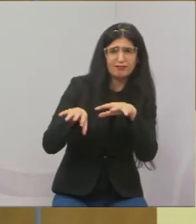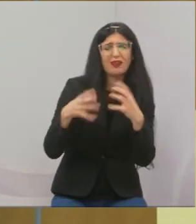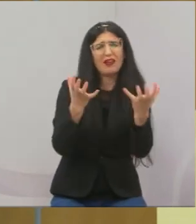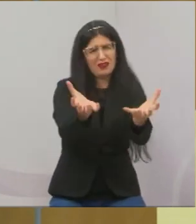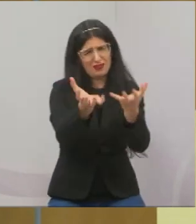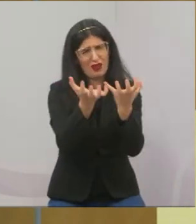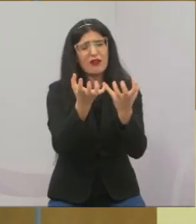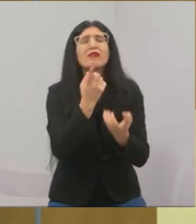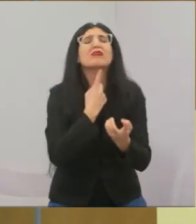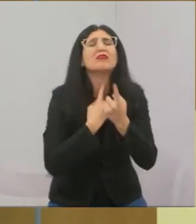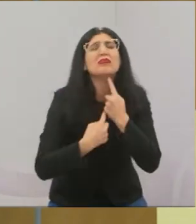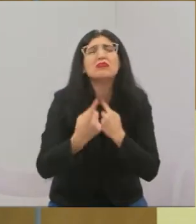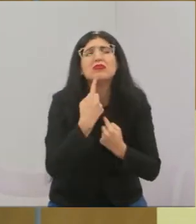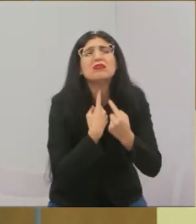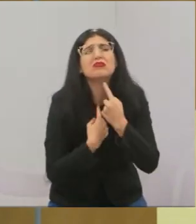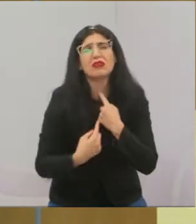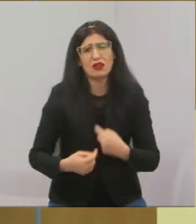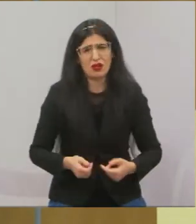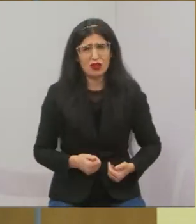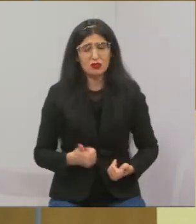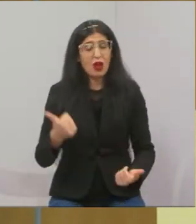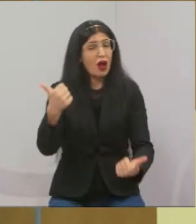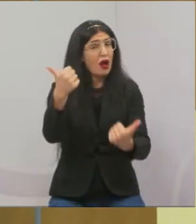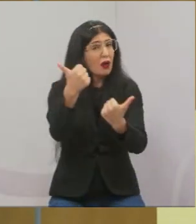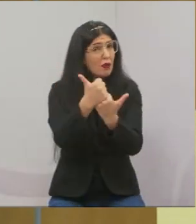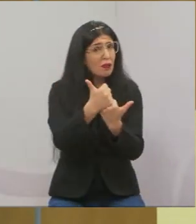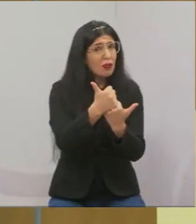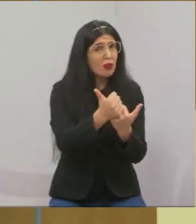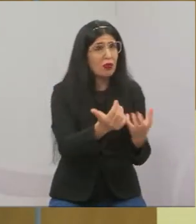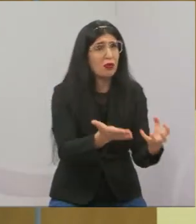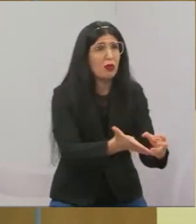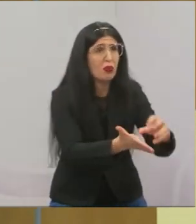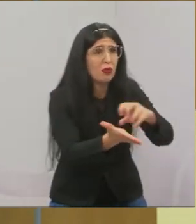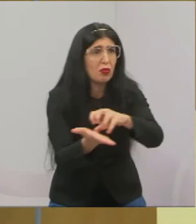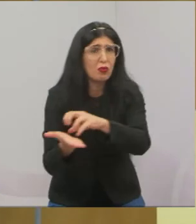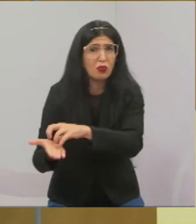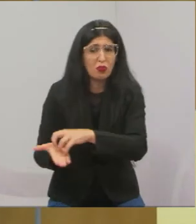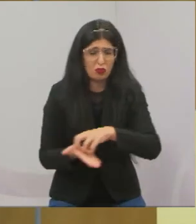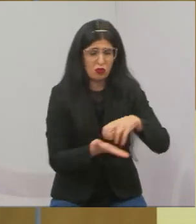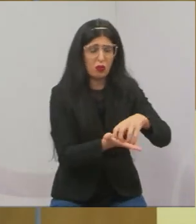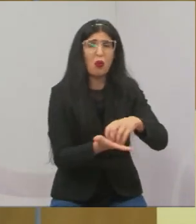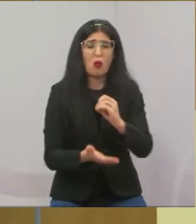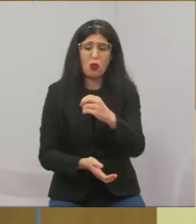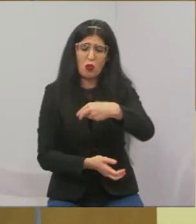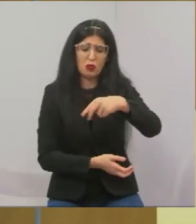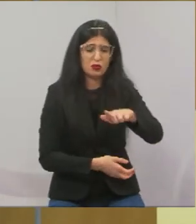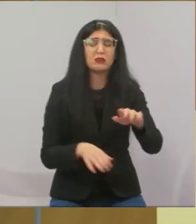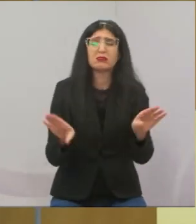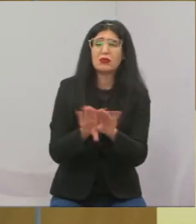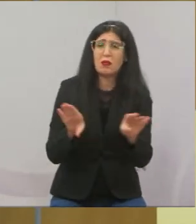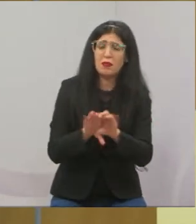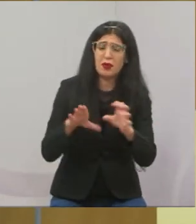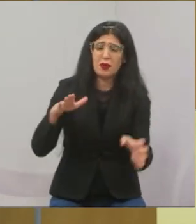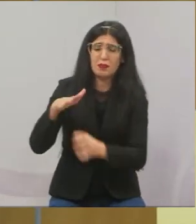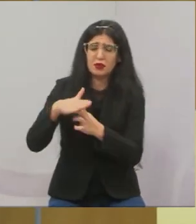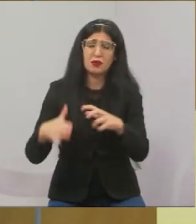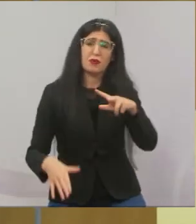do apoio, né, dos órgãos governamentais, da iniciativa privada e da sociedade em geral,